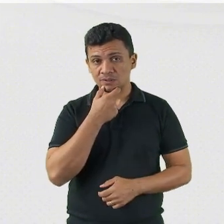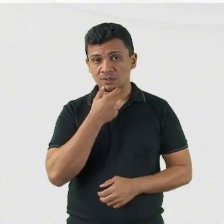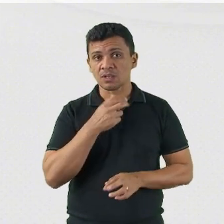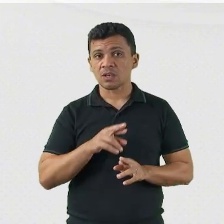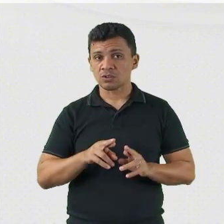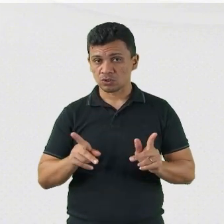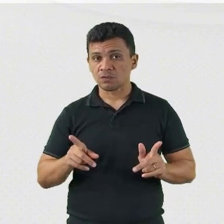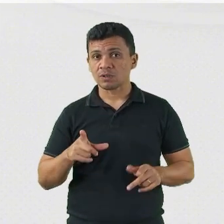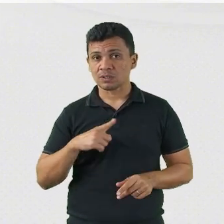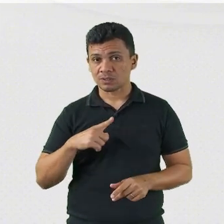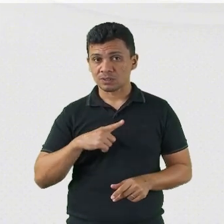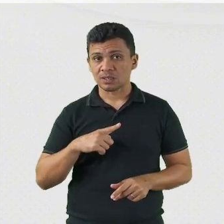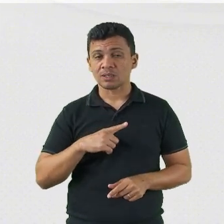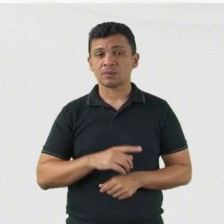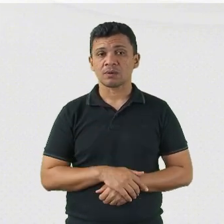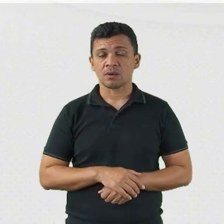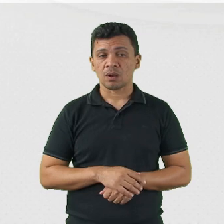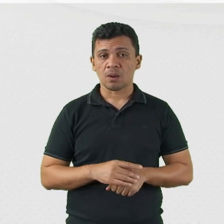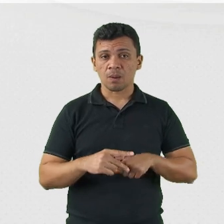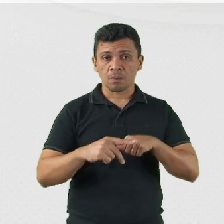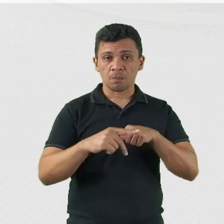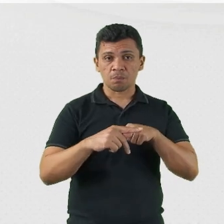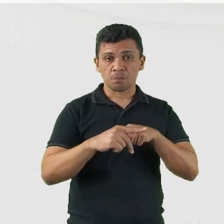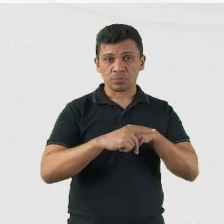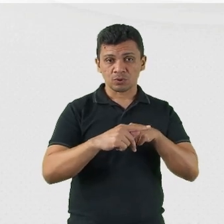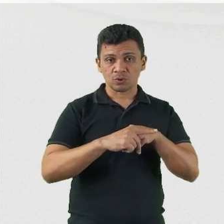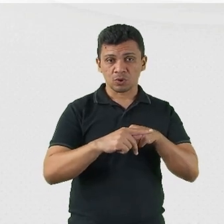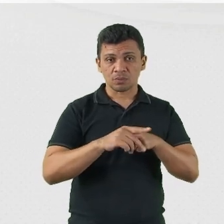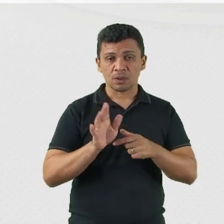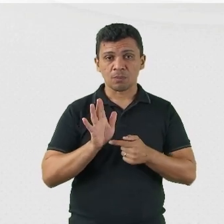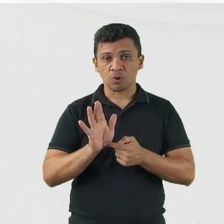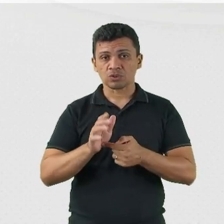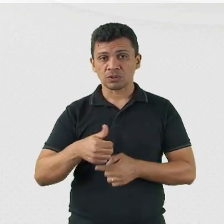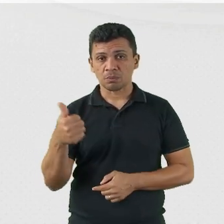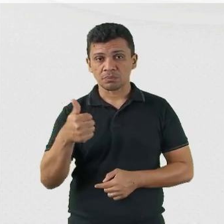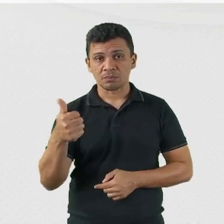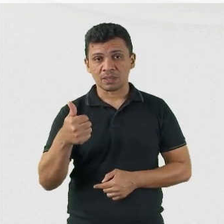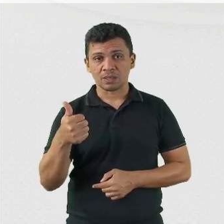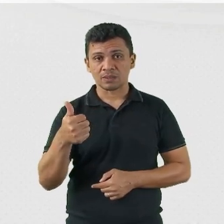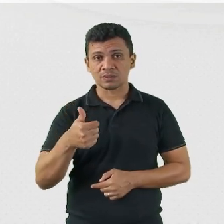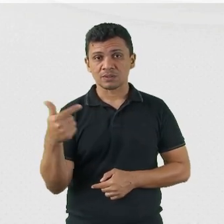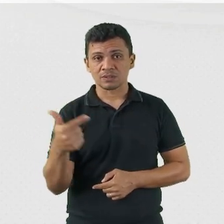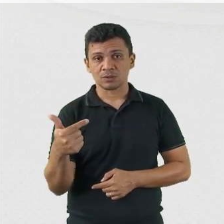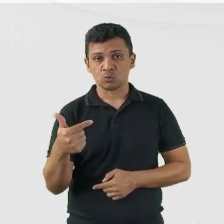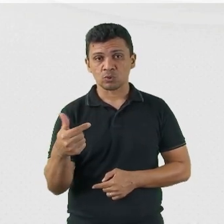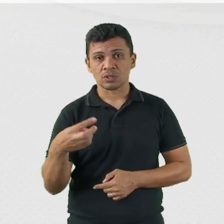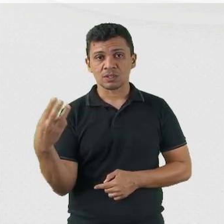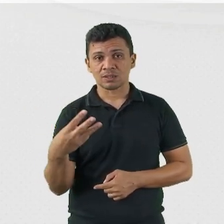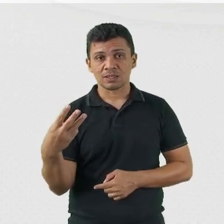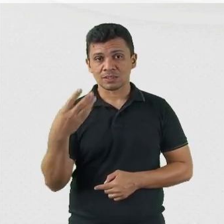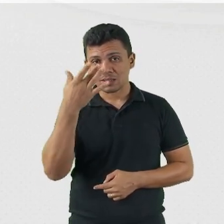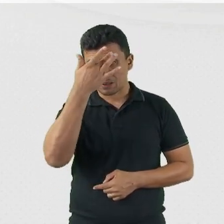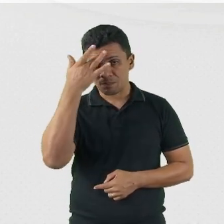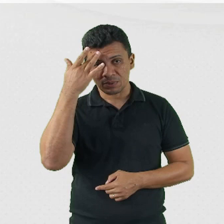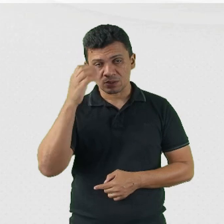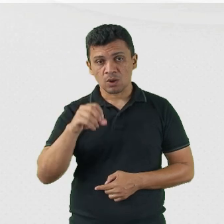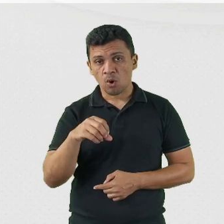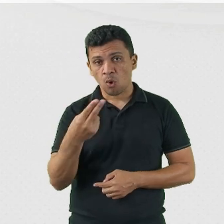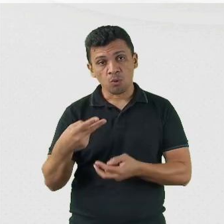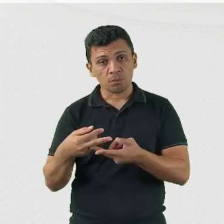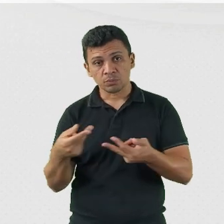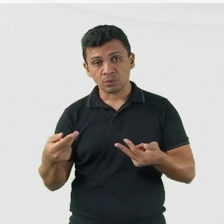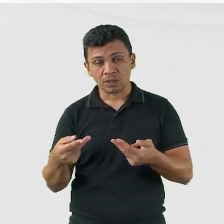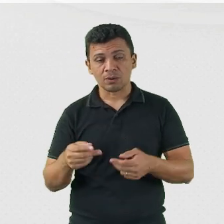diferenças entre os pronomes que expressam primeira pessoa, segunda pessoa ou plural e os